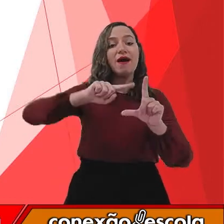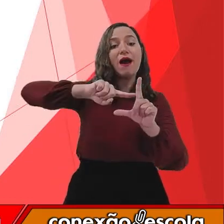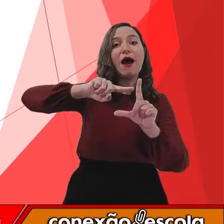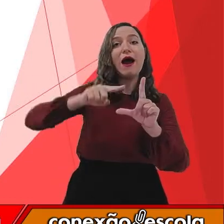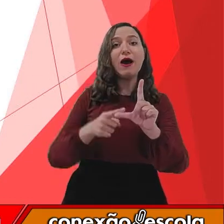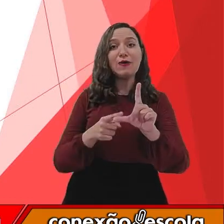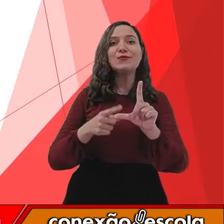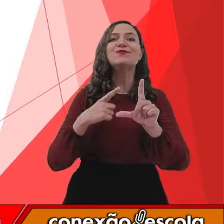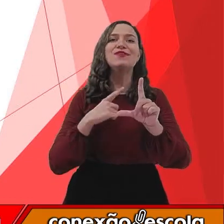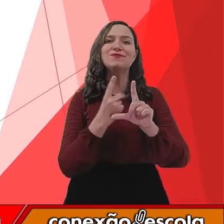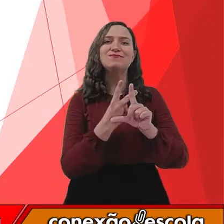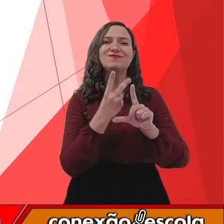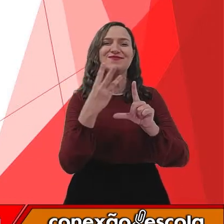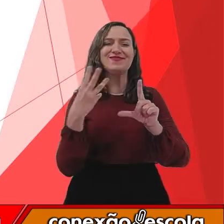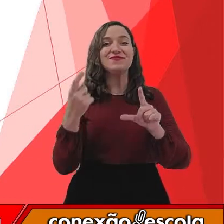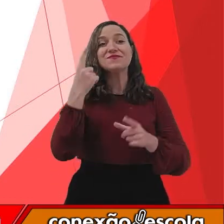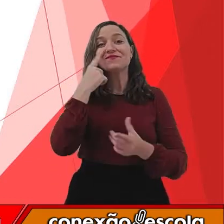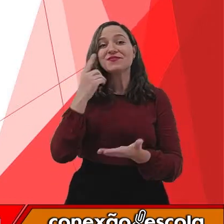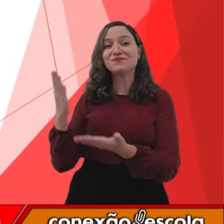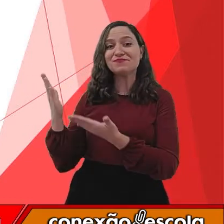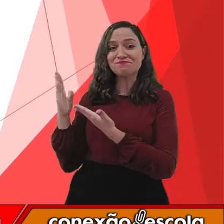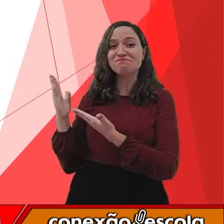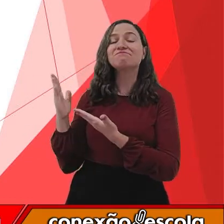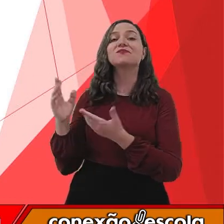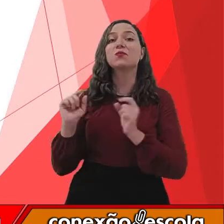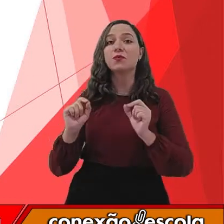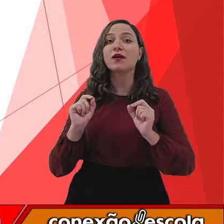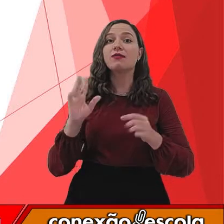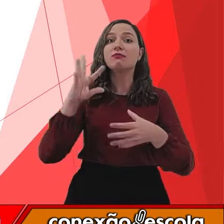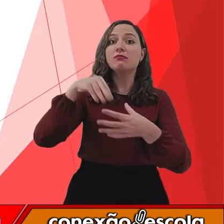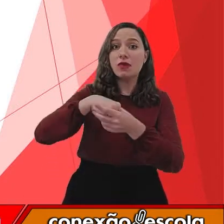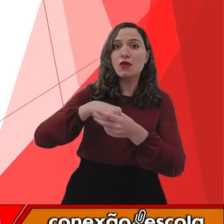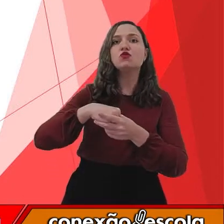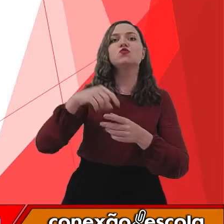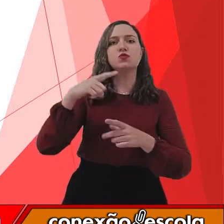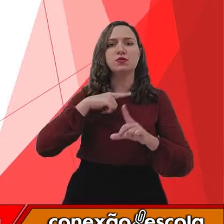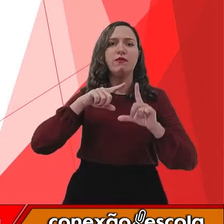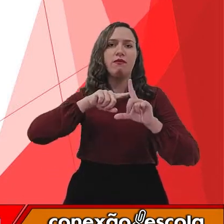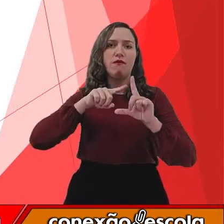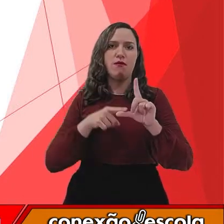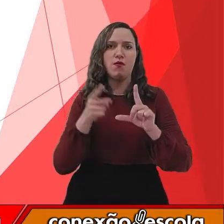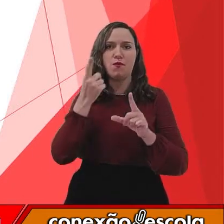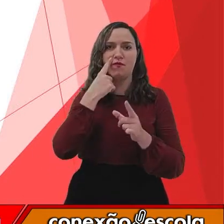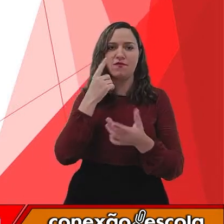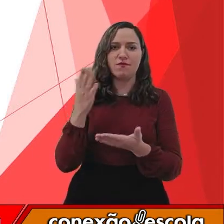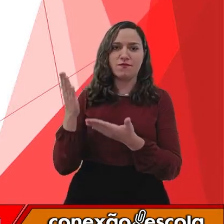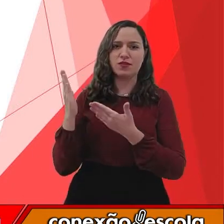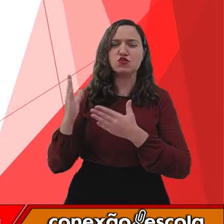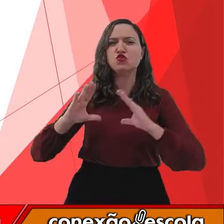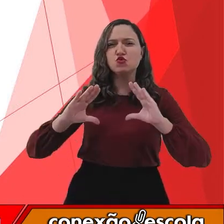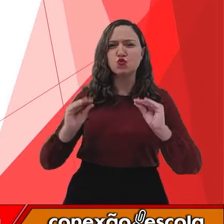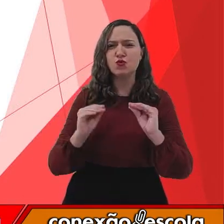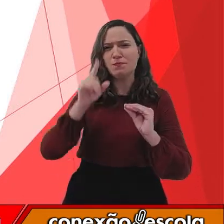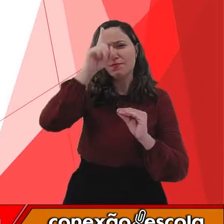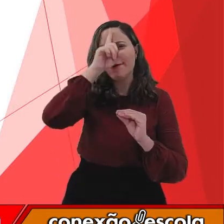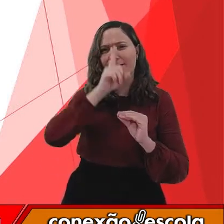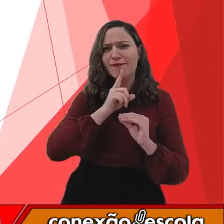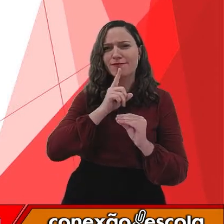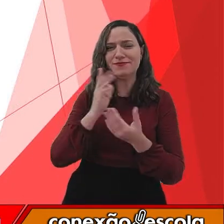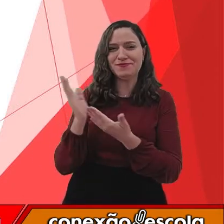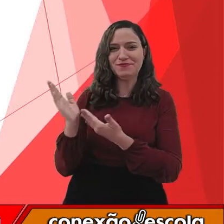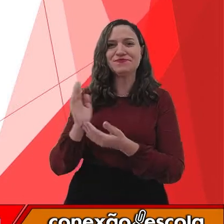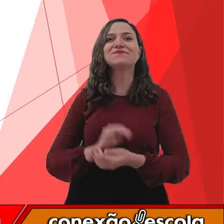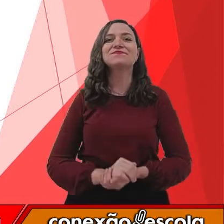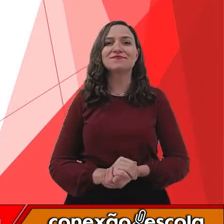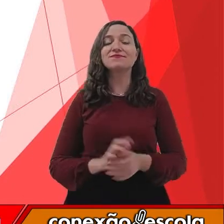nós demarcamos somente os ângulos que são internos ao triângulo. E por meio desses 3 elementos, nós